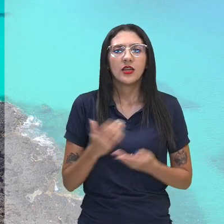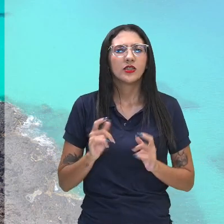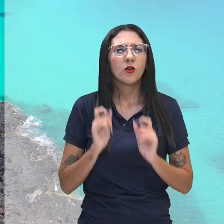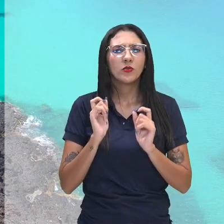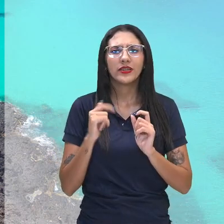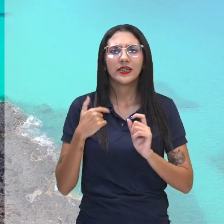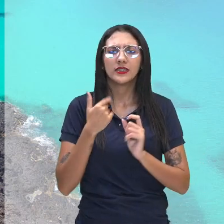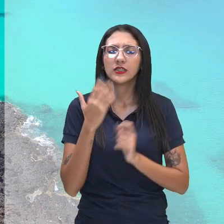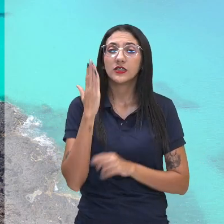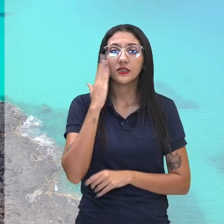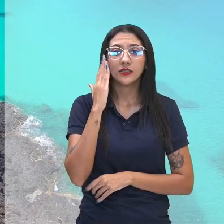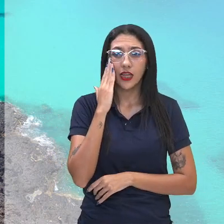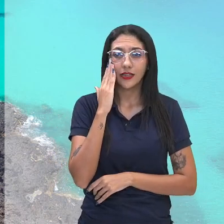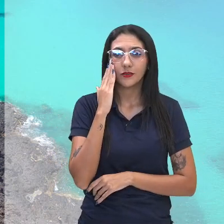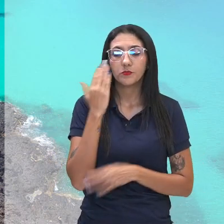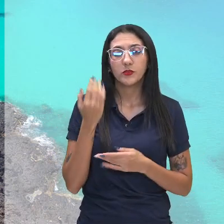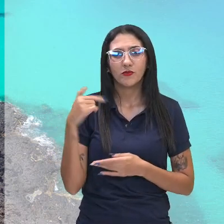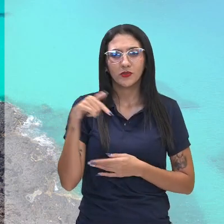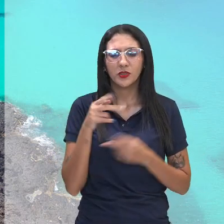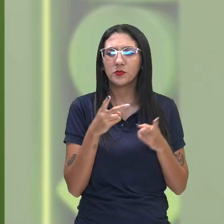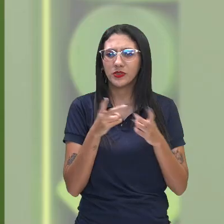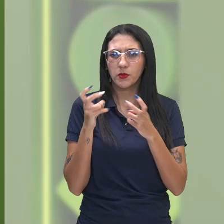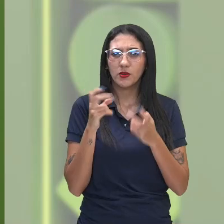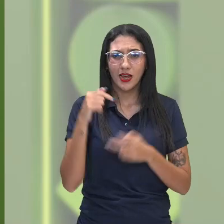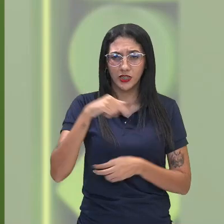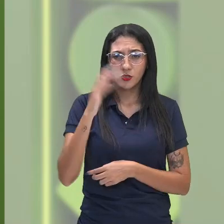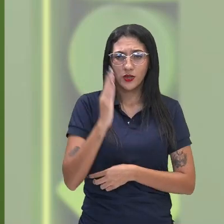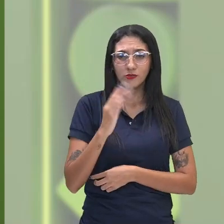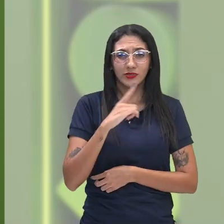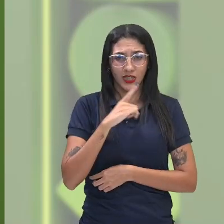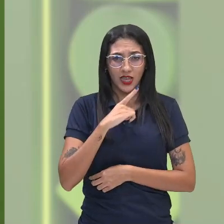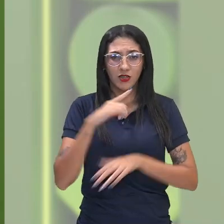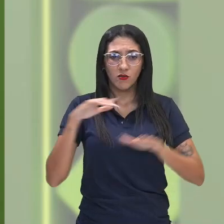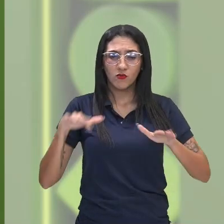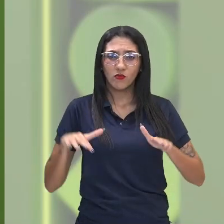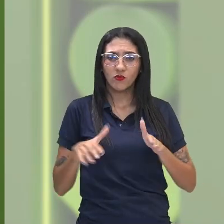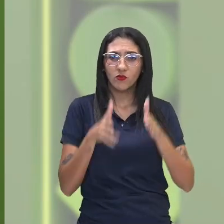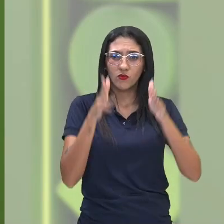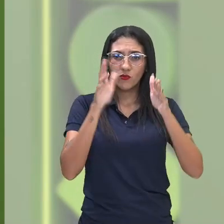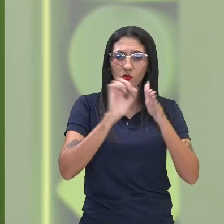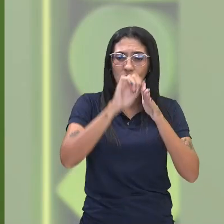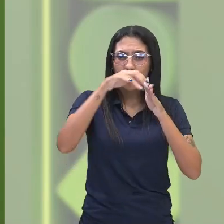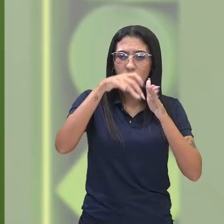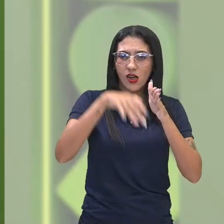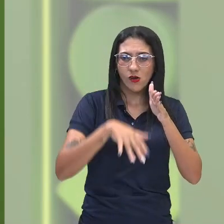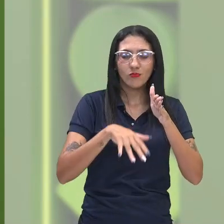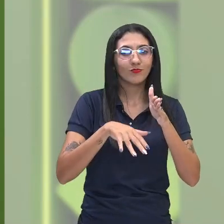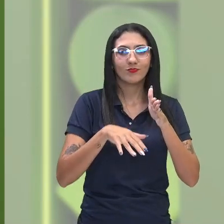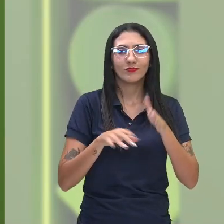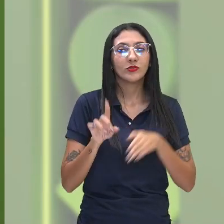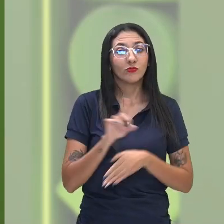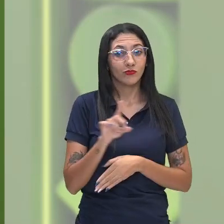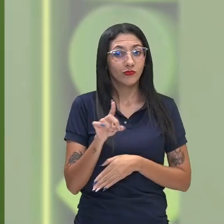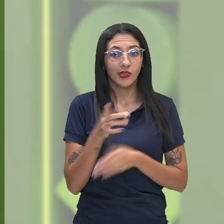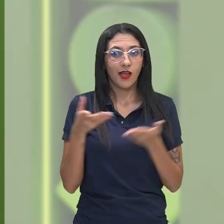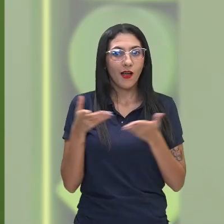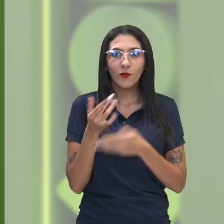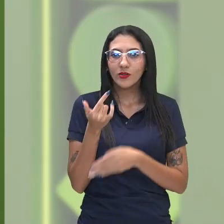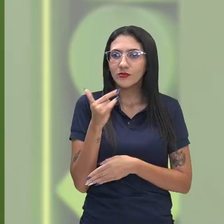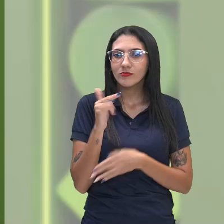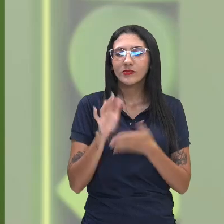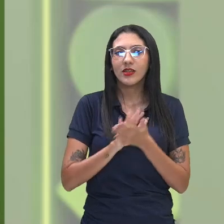pergunta, né? Como a gente pôde observar, existe vulcão no Brasil? E a gente viu ali que felizmente não existe mais nenhum vulcão